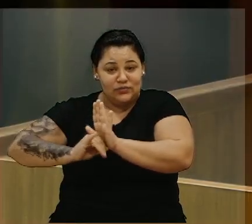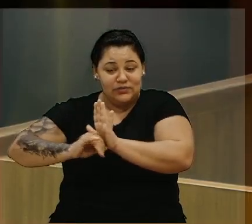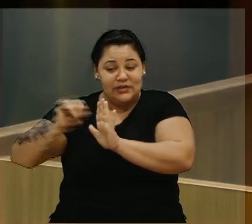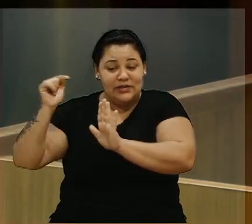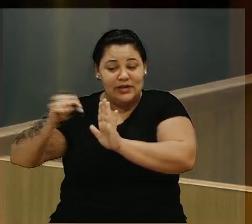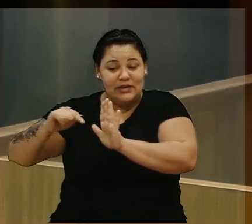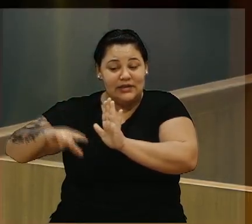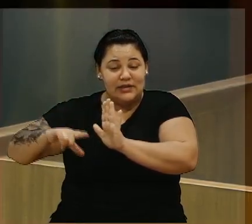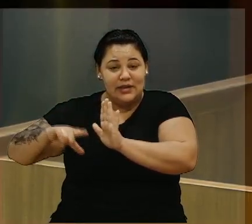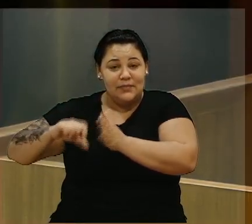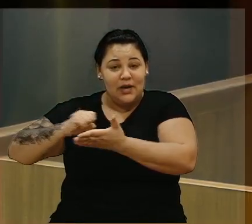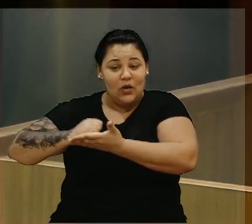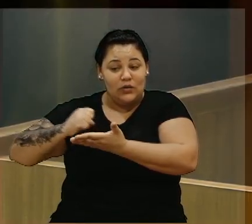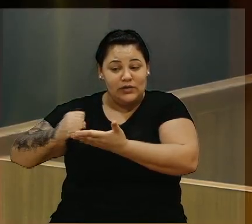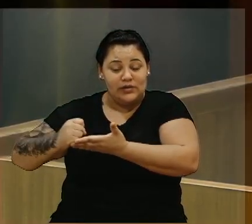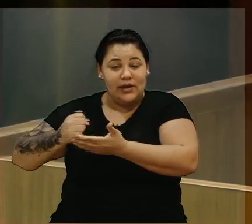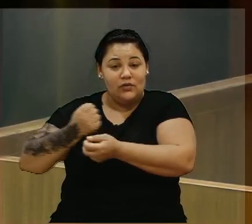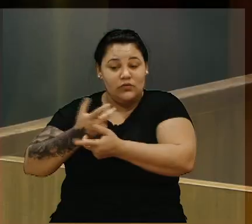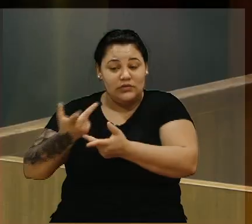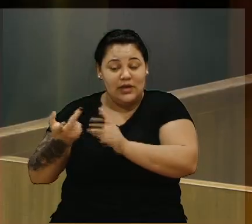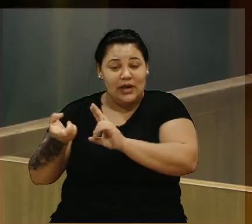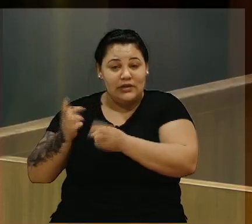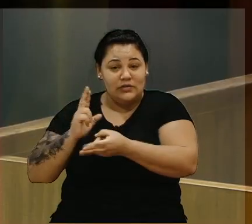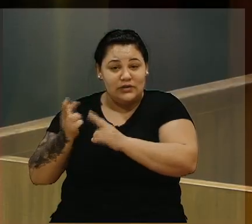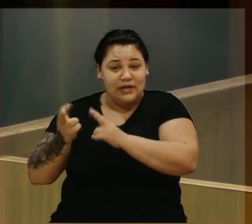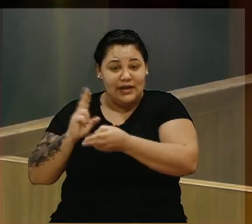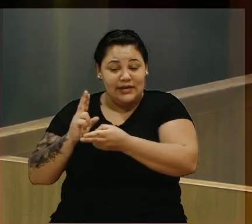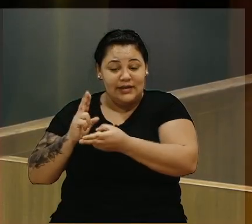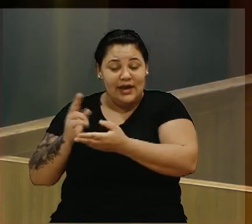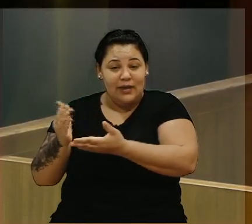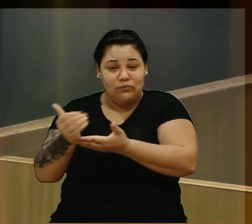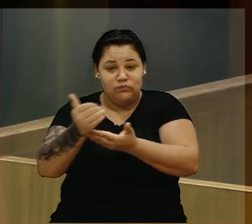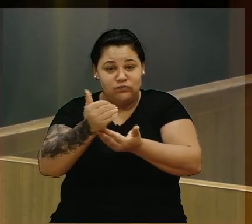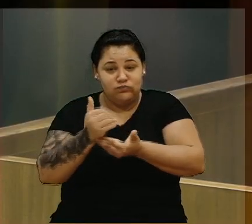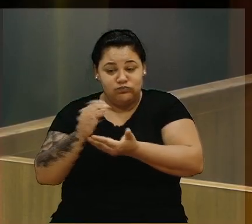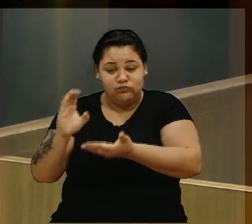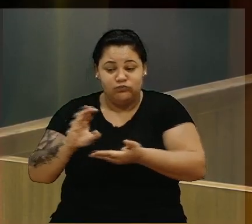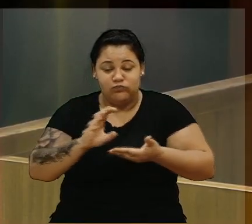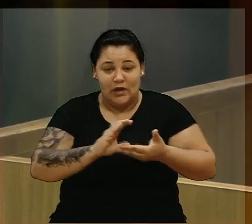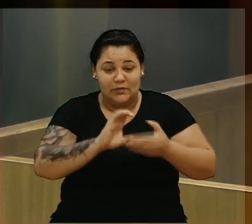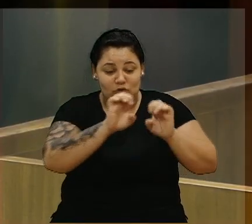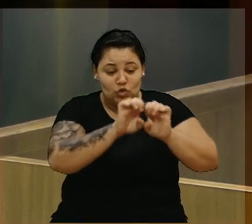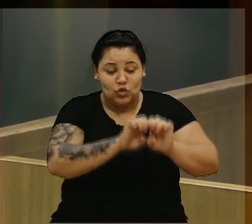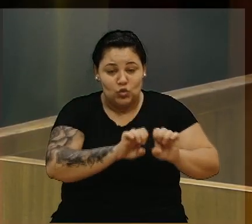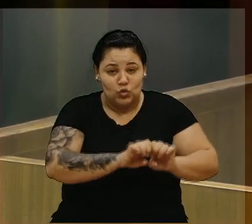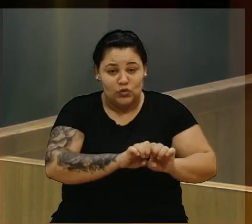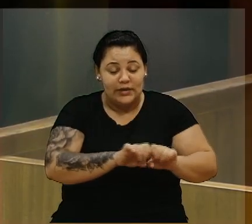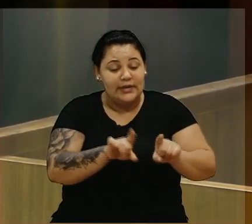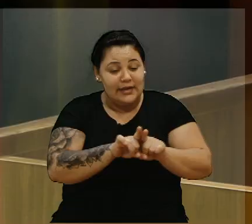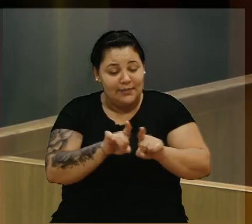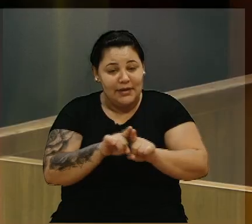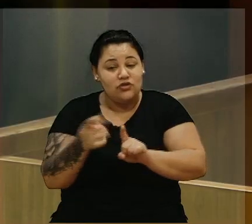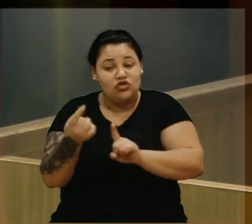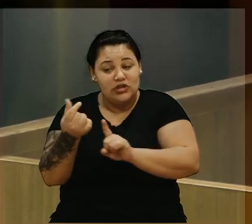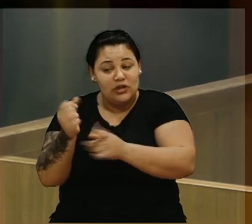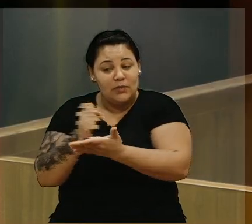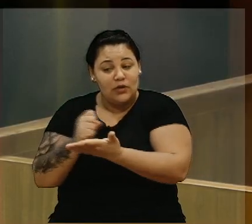contemplam, então, recursos de questão estrutural e também tem uma questão orçamentária para a contratação de